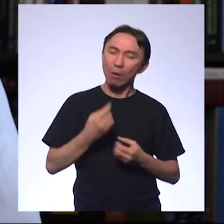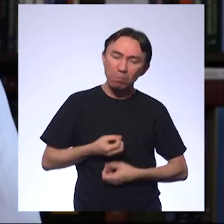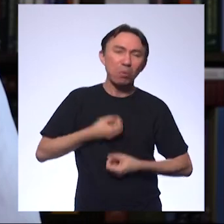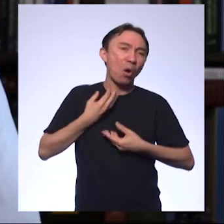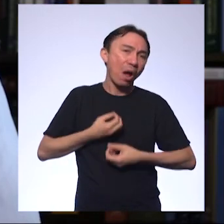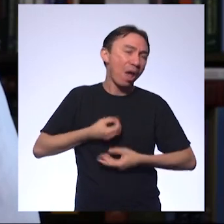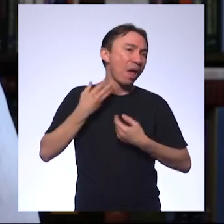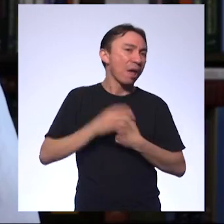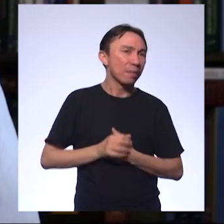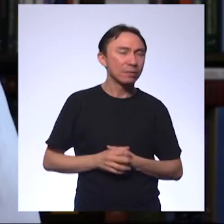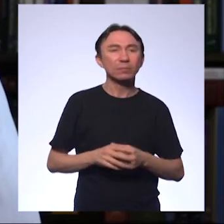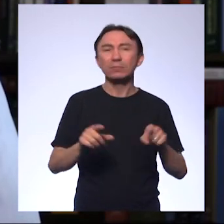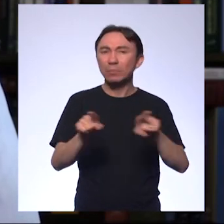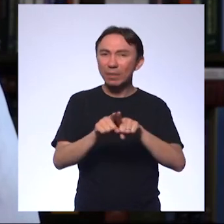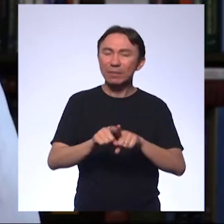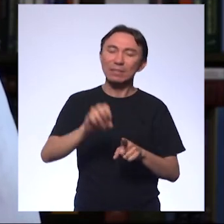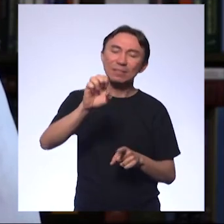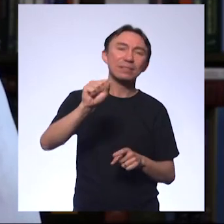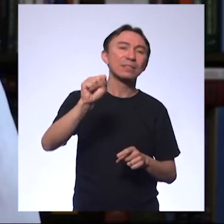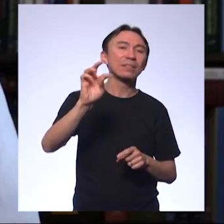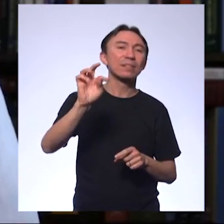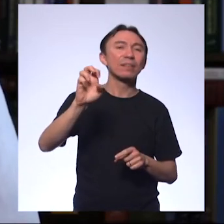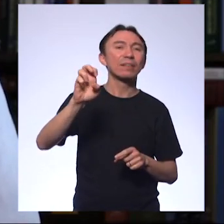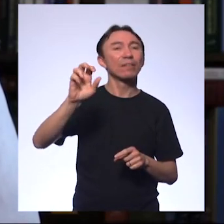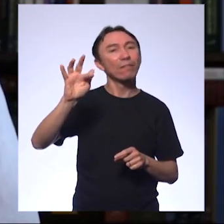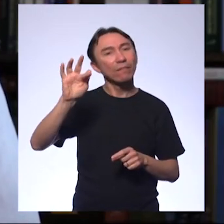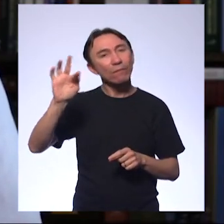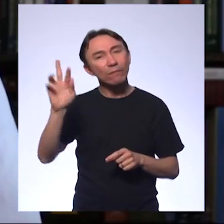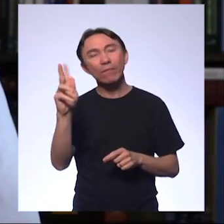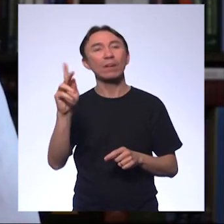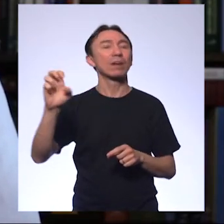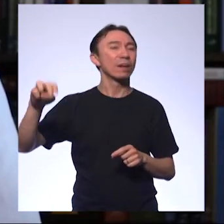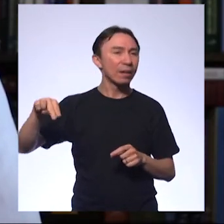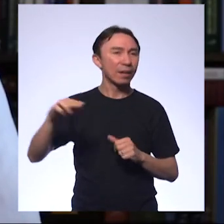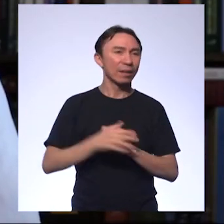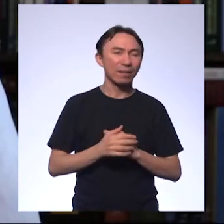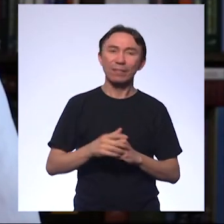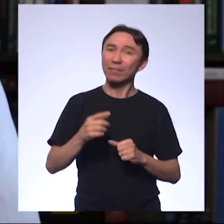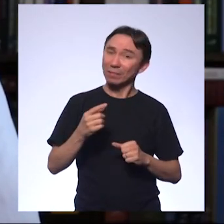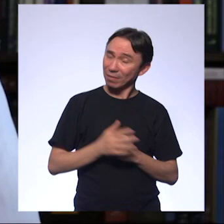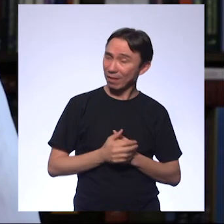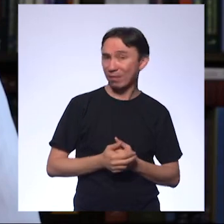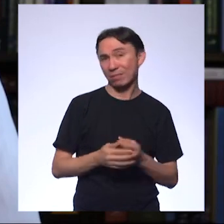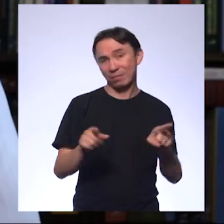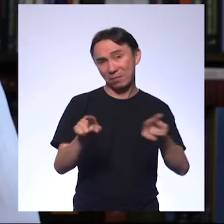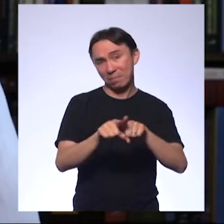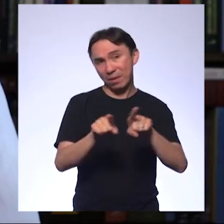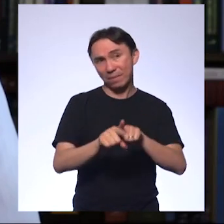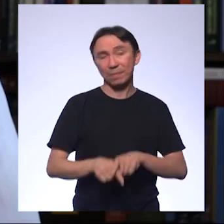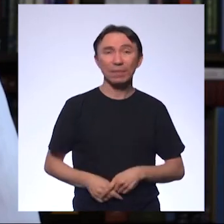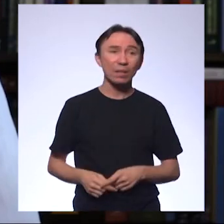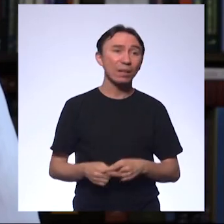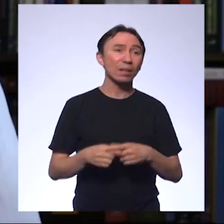xadrez. Stefan Zweig tem um conto sobre um jogador de xadrez enigmático. E, de fato, o